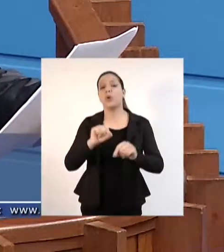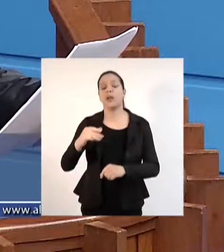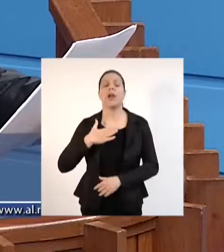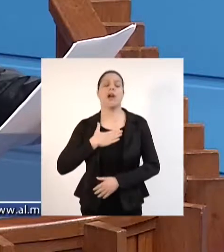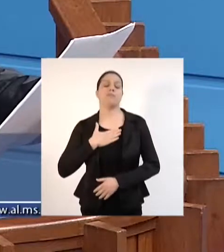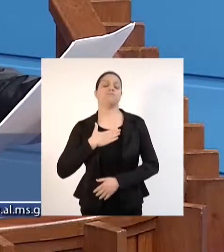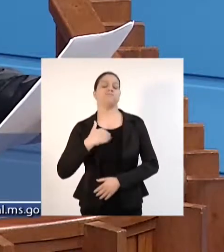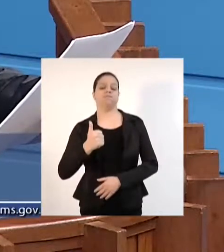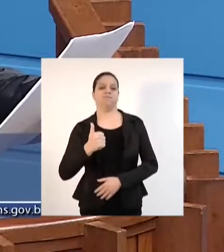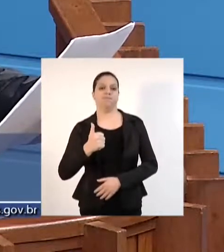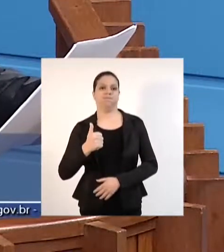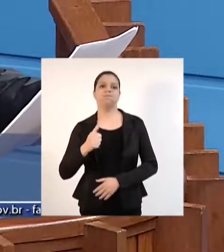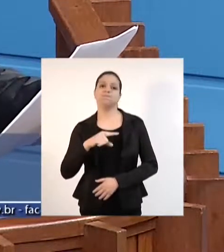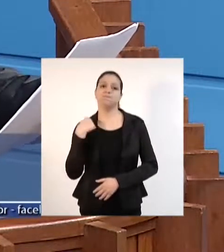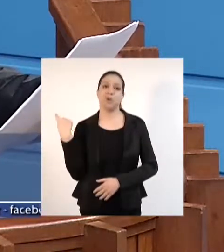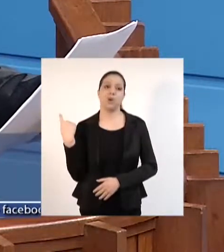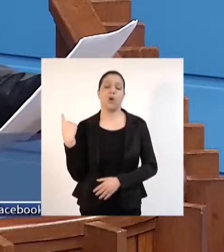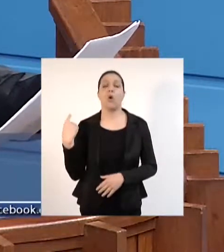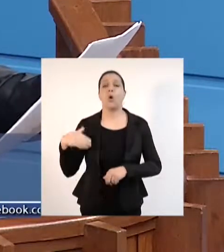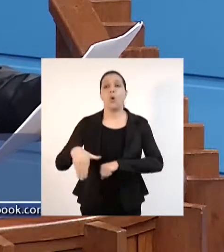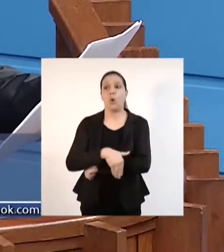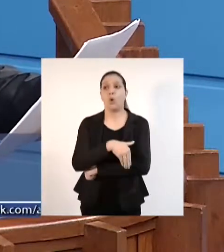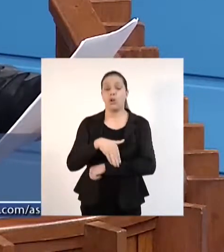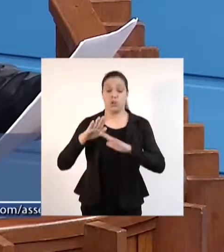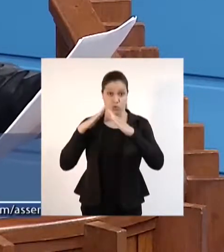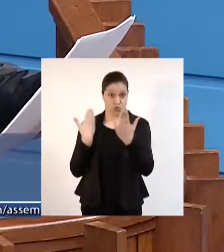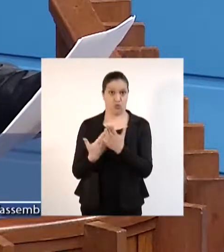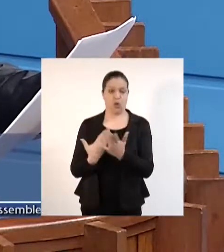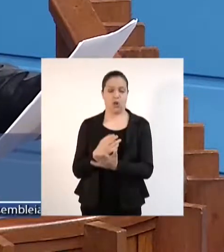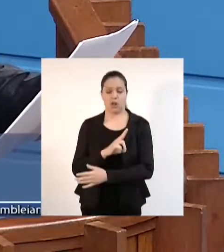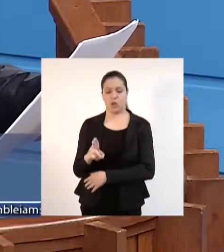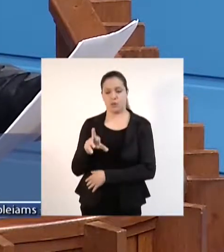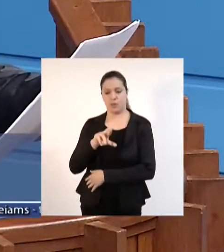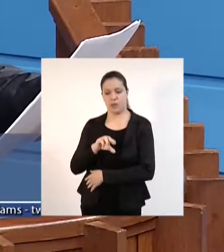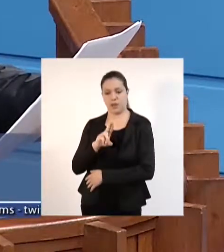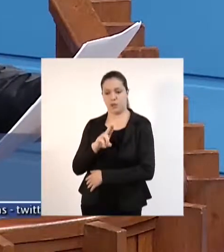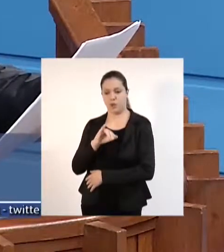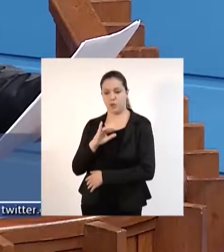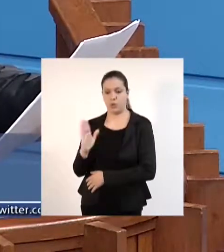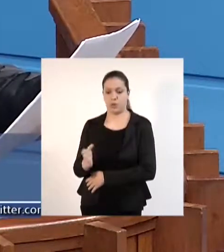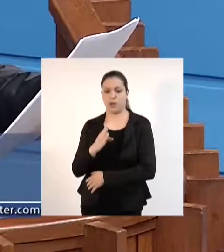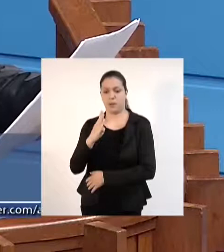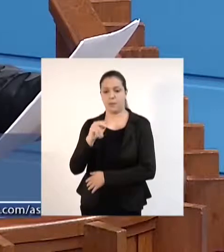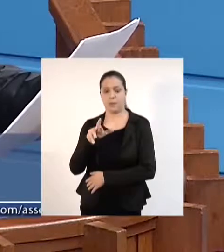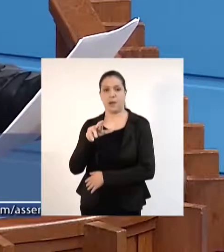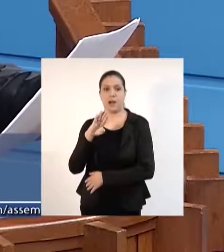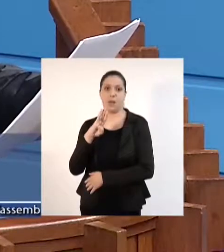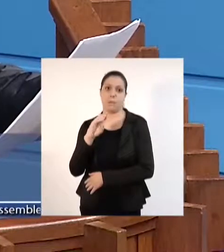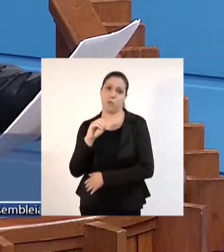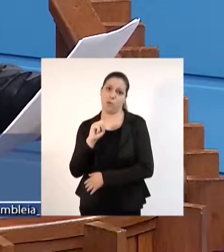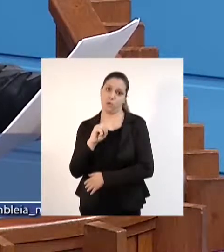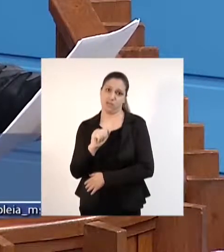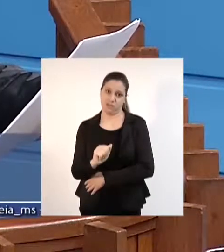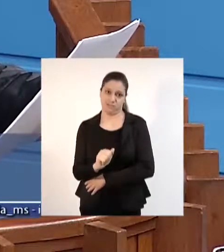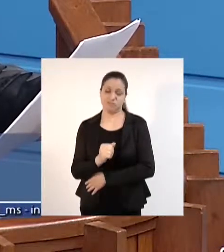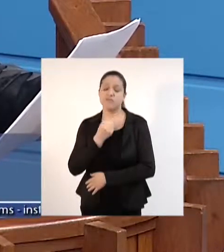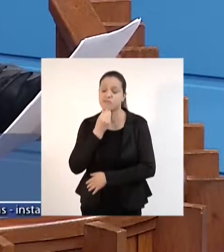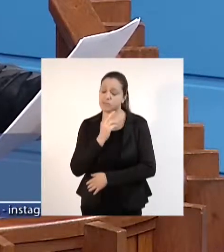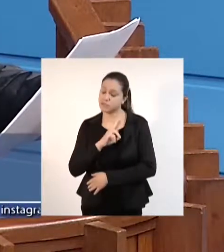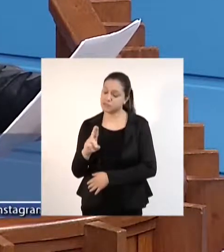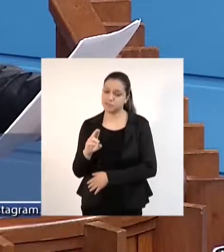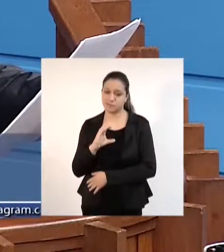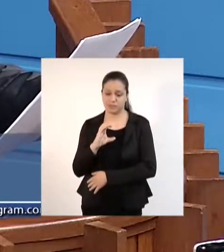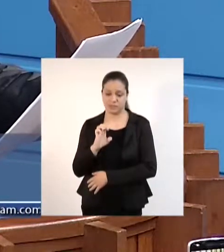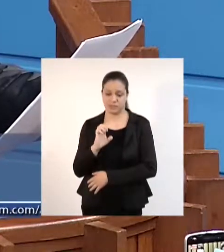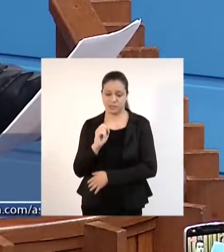Rui Barbosa, no bairro Santo Antônio, em Campo Grande. César se foi deixando por aqui o amor imenso